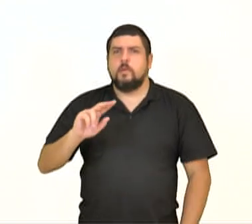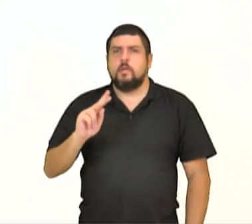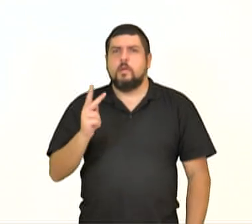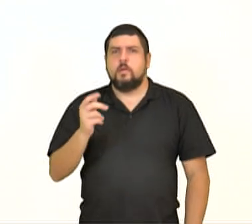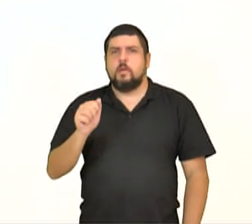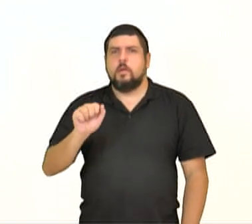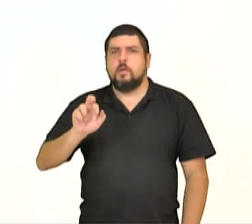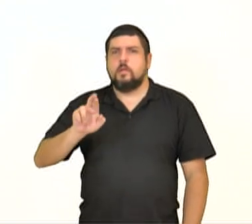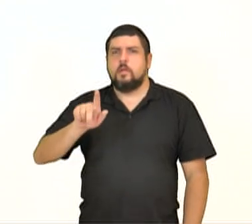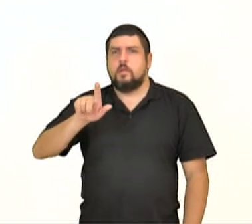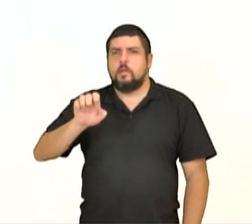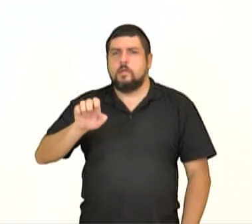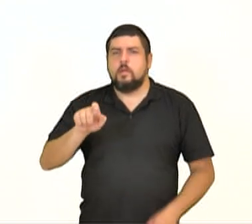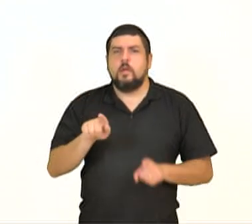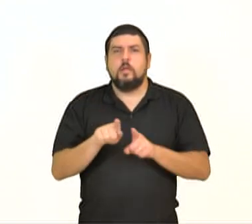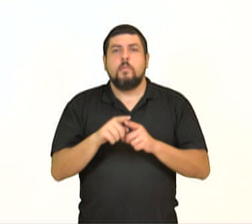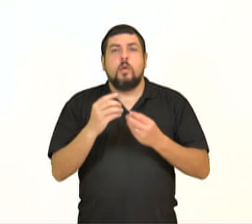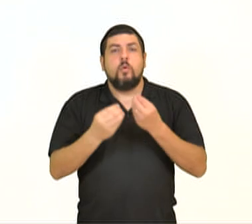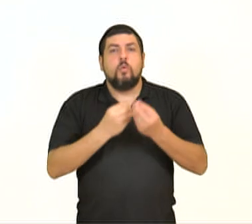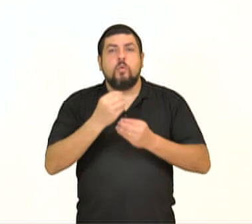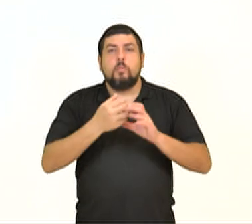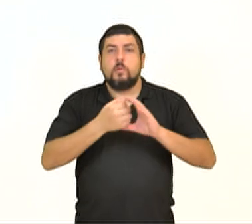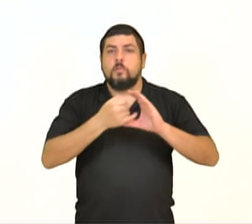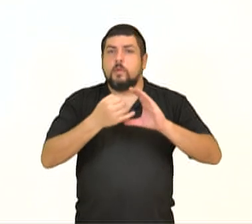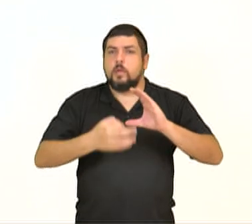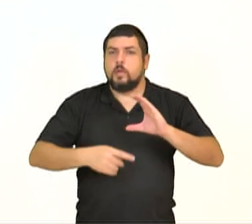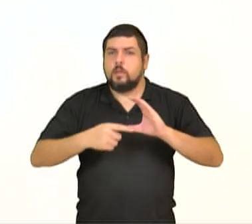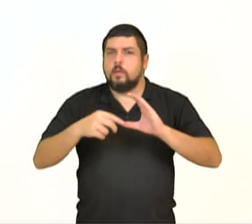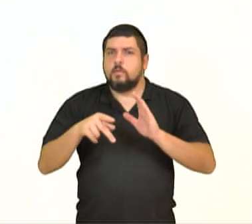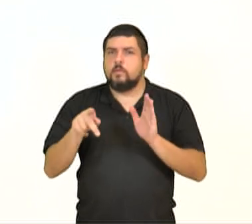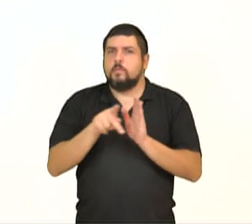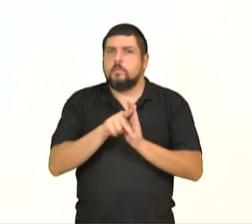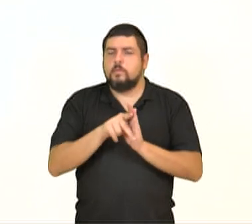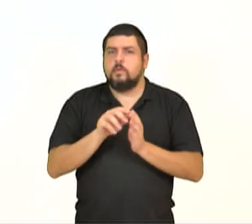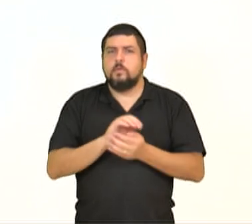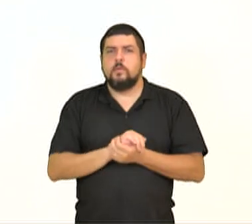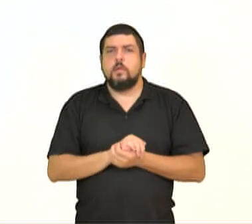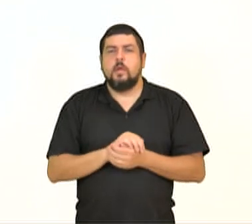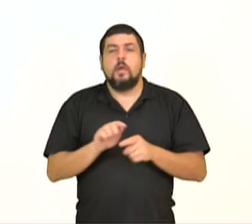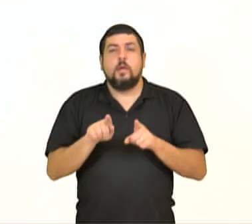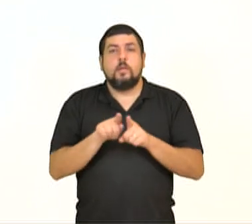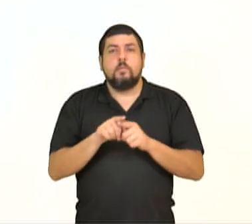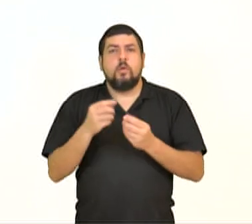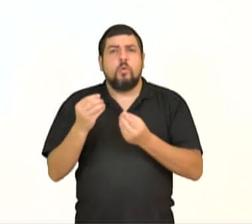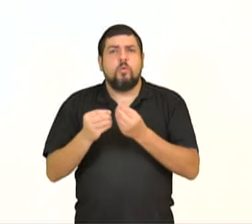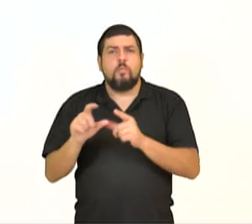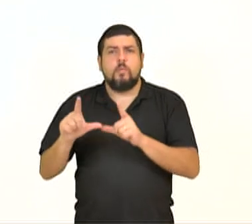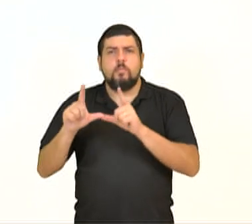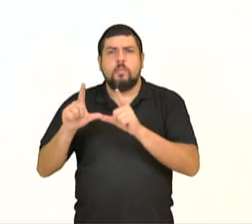características composicionais do gênero textual e estabelecemos relações entre a charge